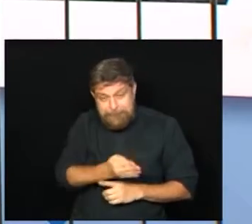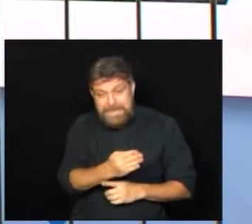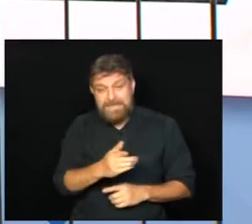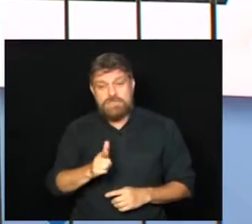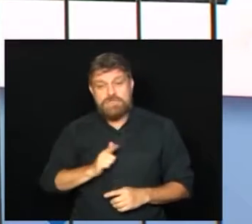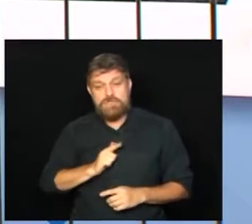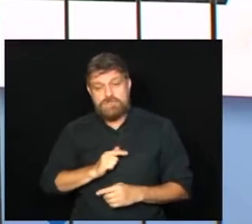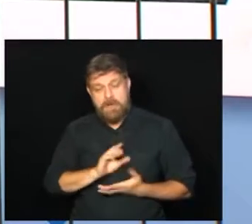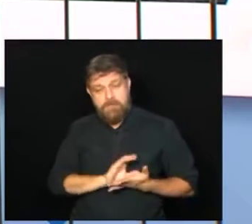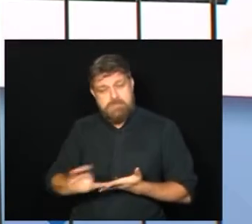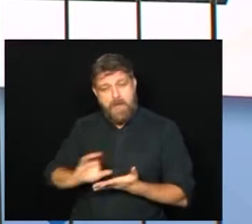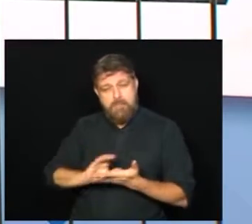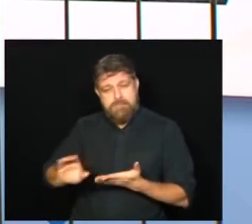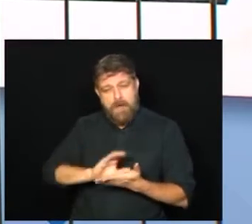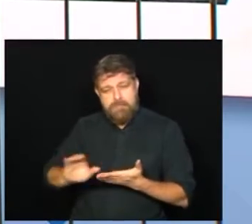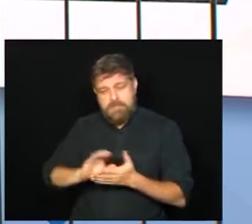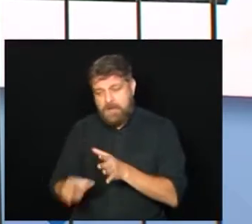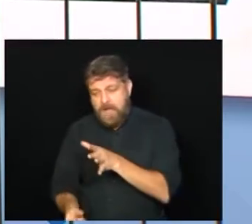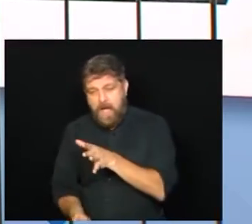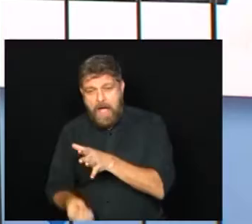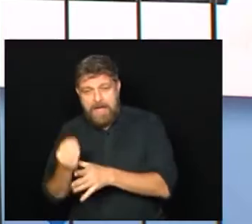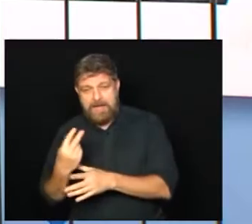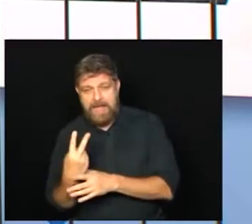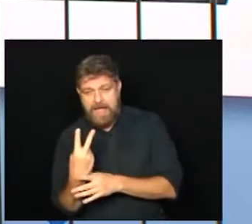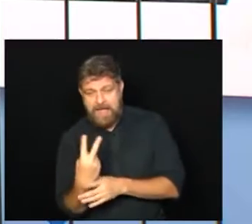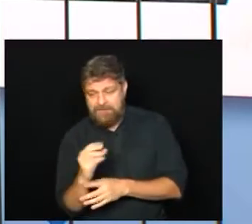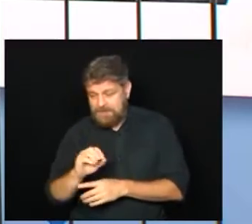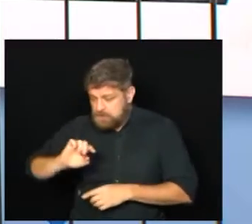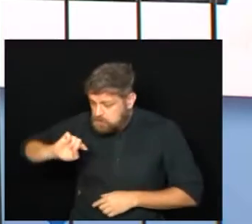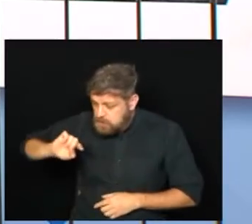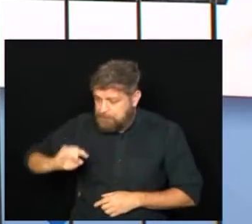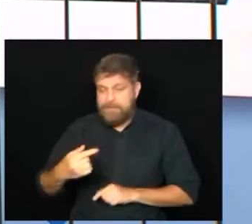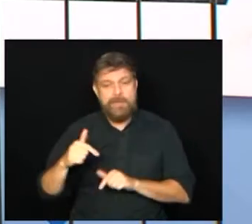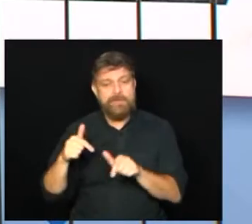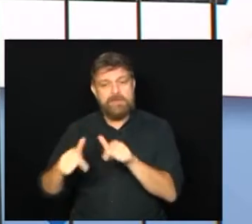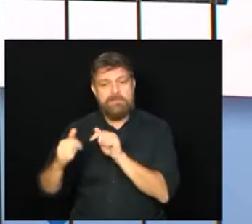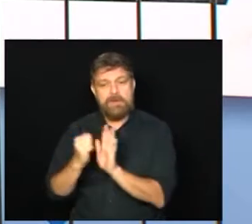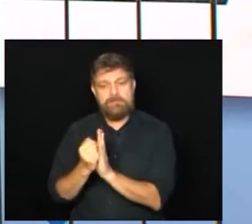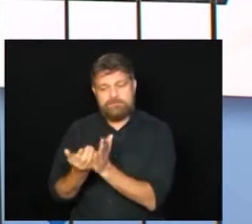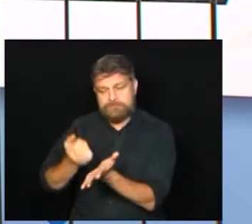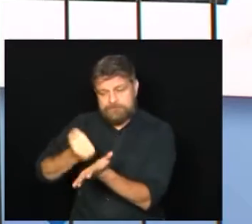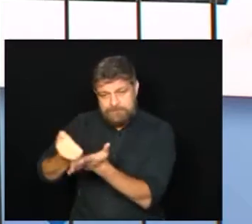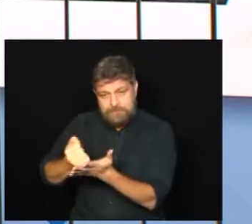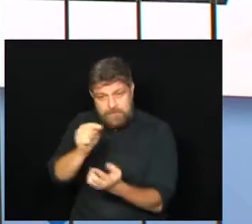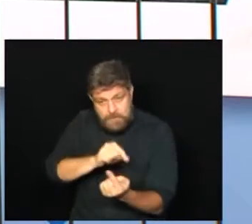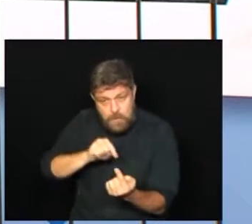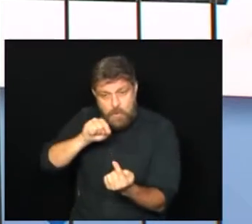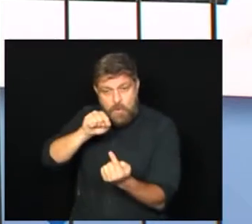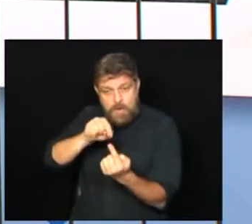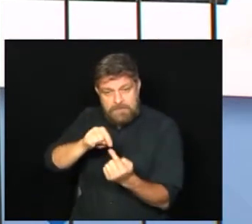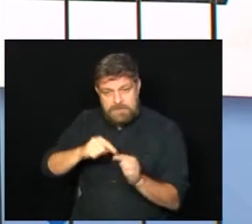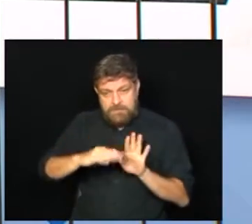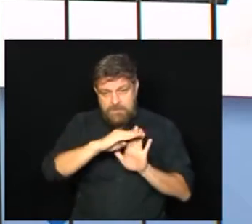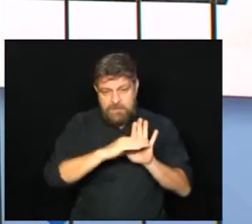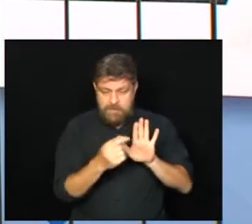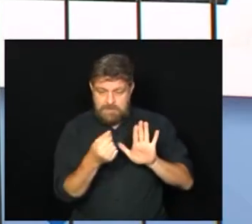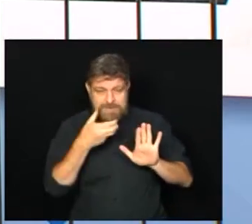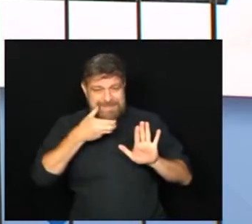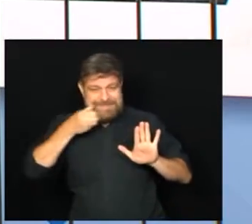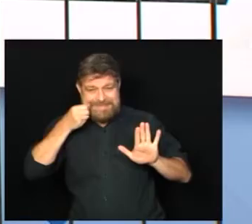investimentos e a criação de cerca de 20 mil empregos. O objetivo da Prefeitura com a criação desse fundo